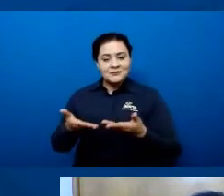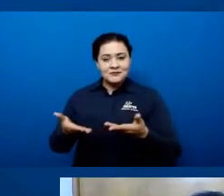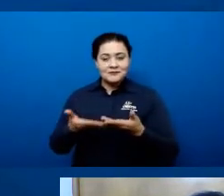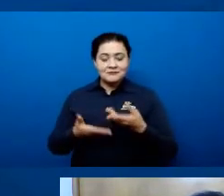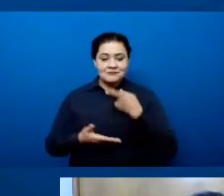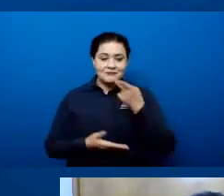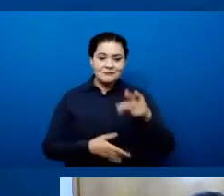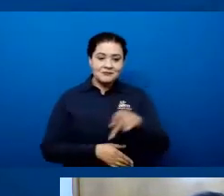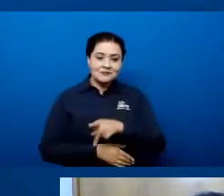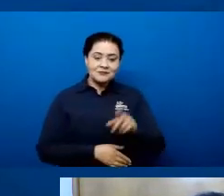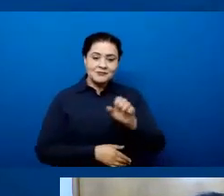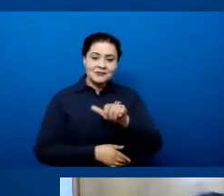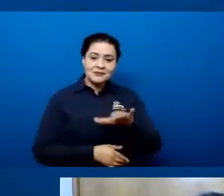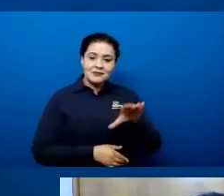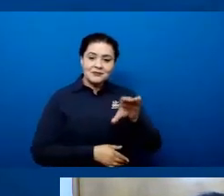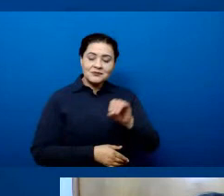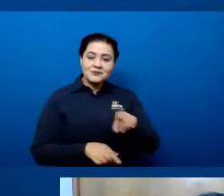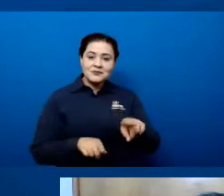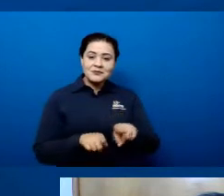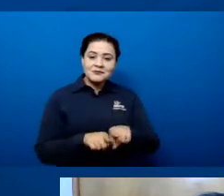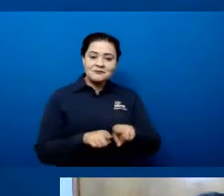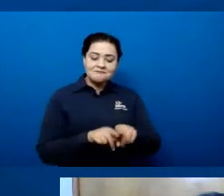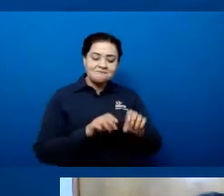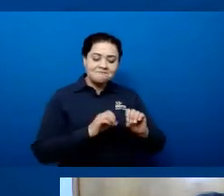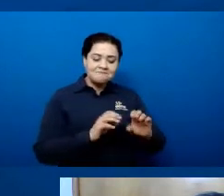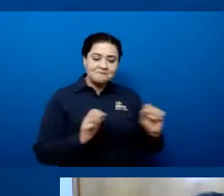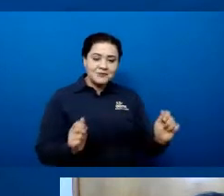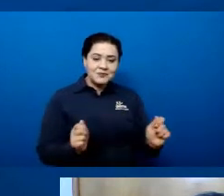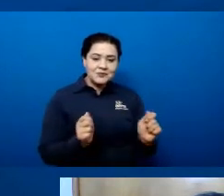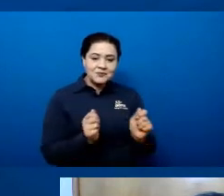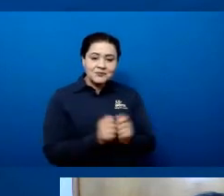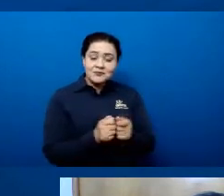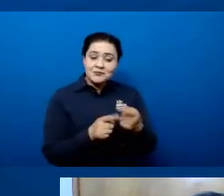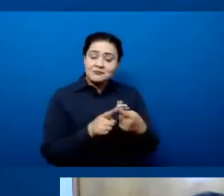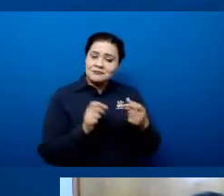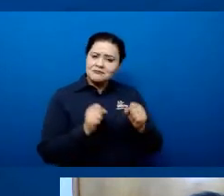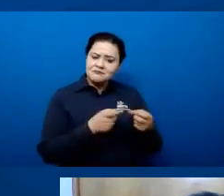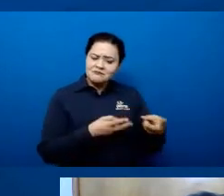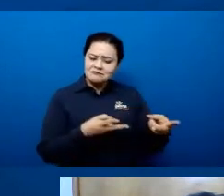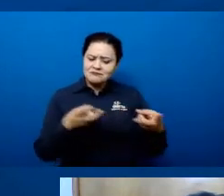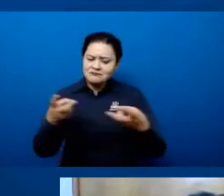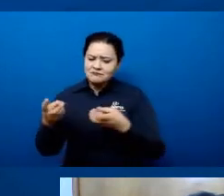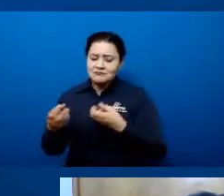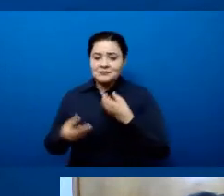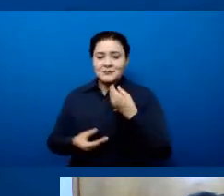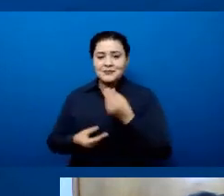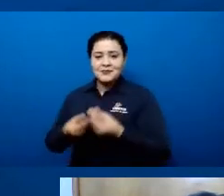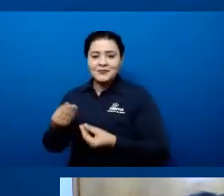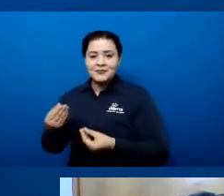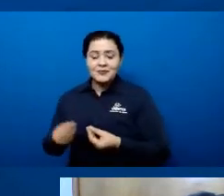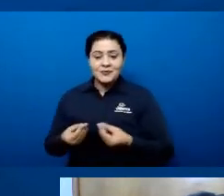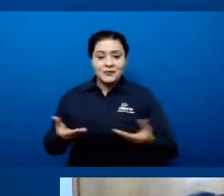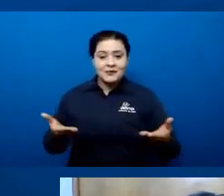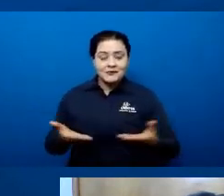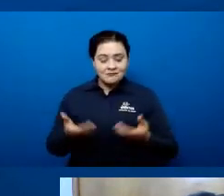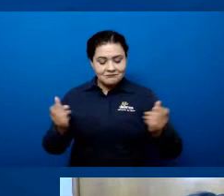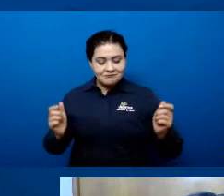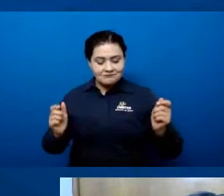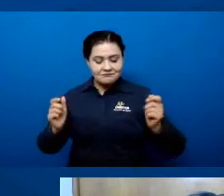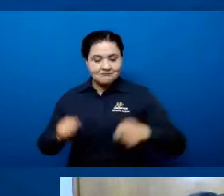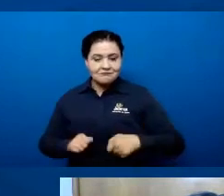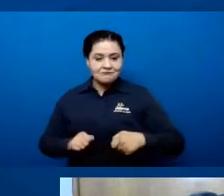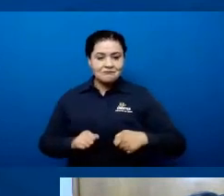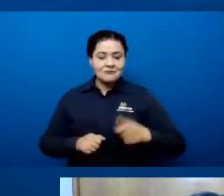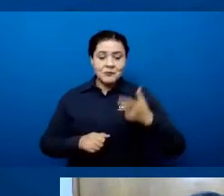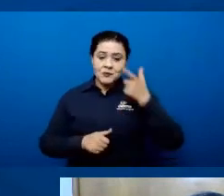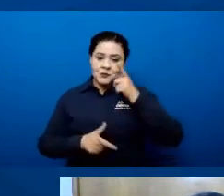para trazer o pessoal da educação, para que a gente possa perceber, né, como as possibilidades